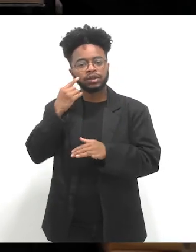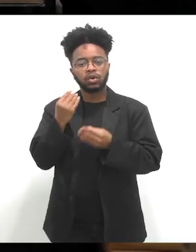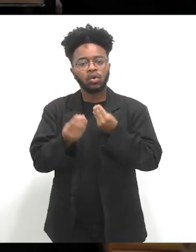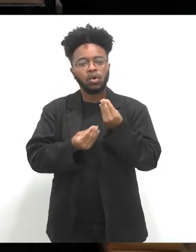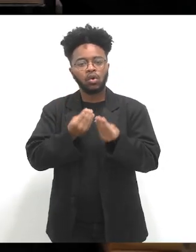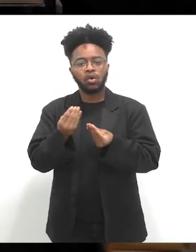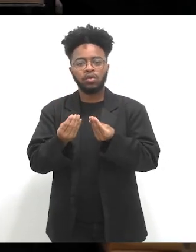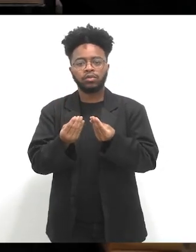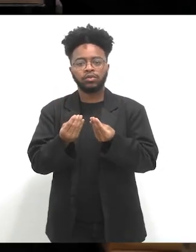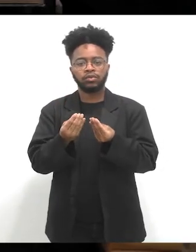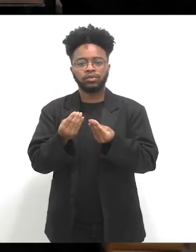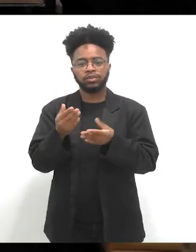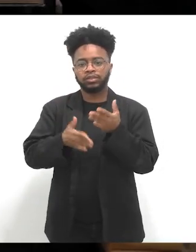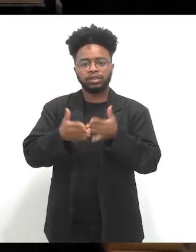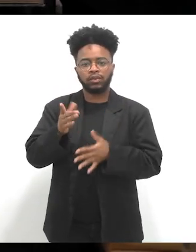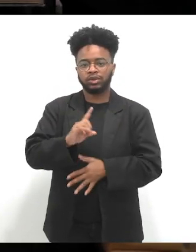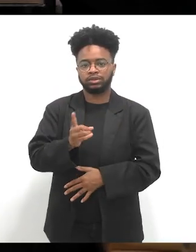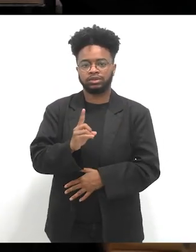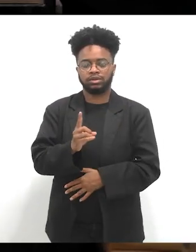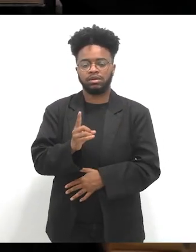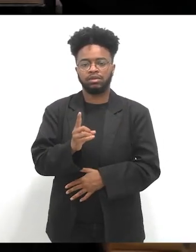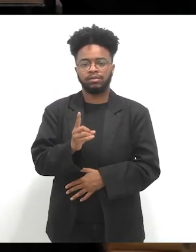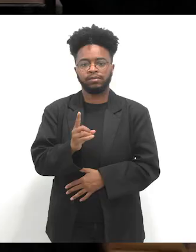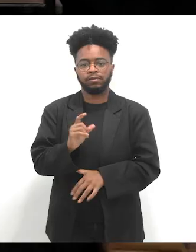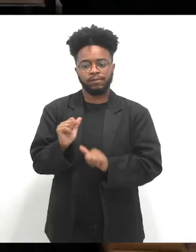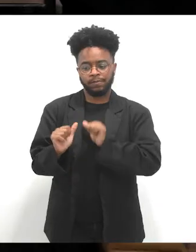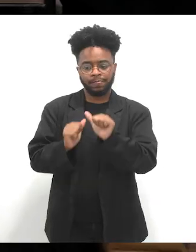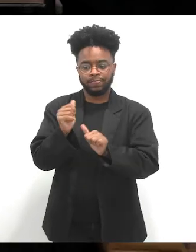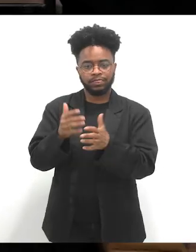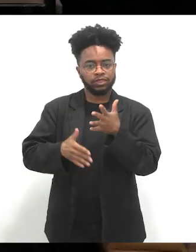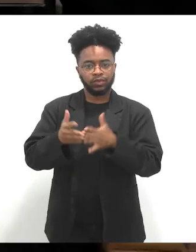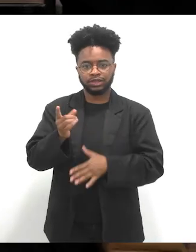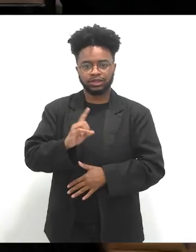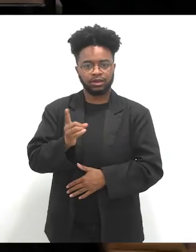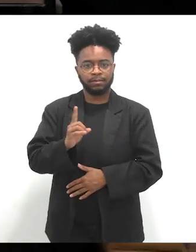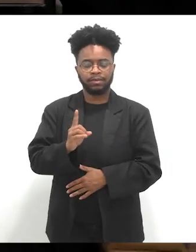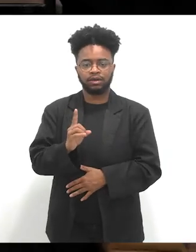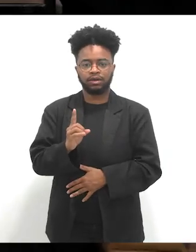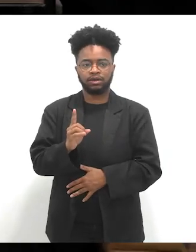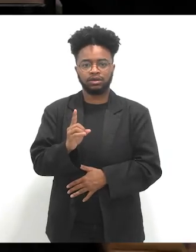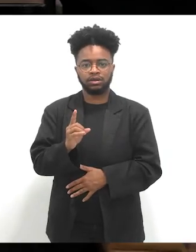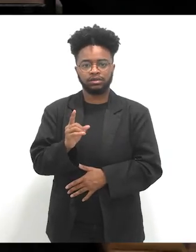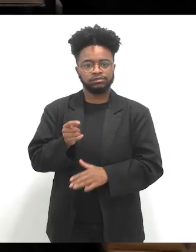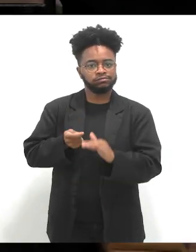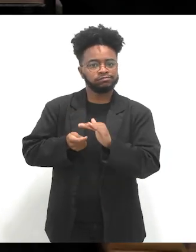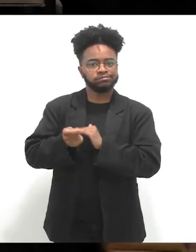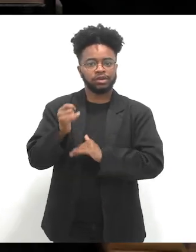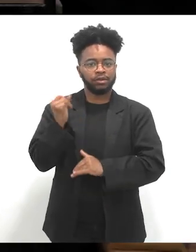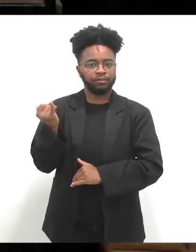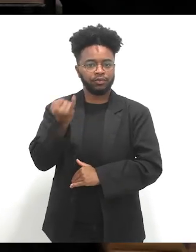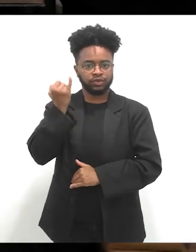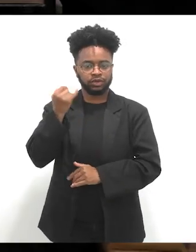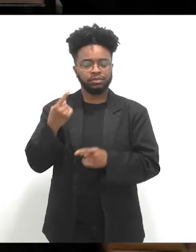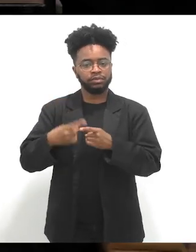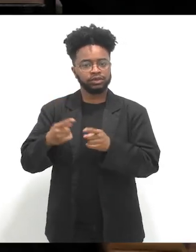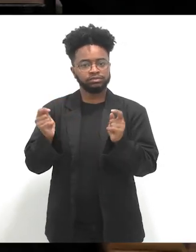que isso pudesse não afetar, né, o fato dessas mudanças não afetarem esse financiamento que é tão importante para que